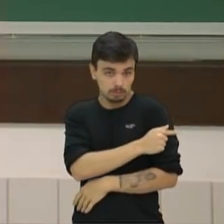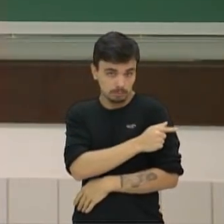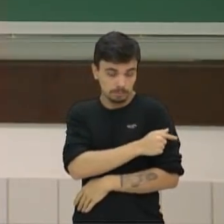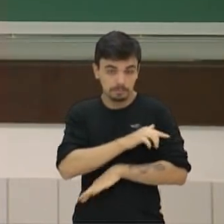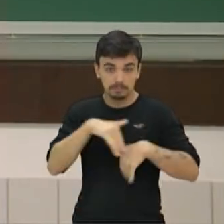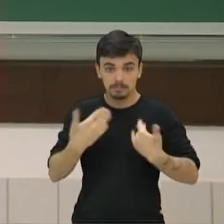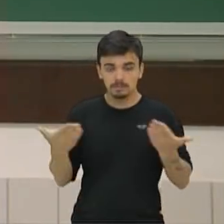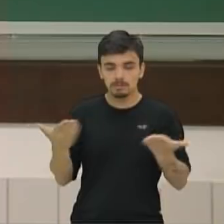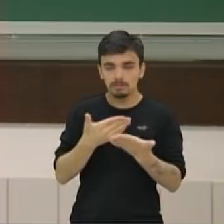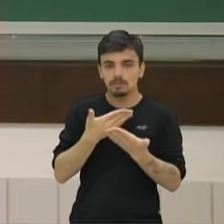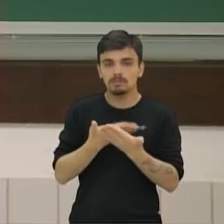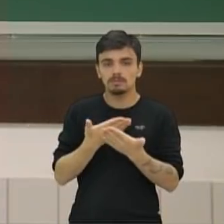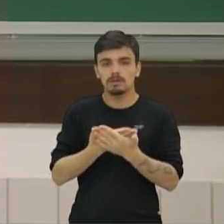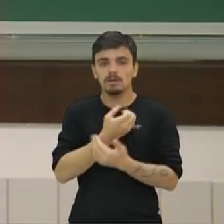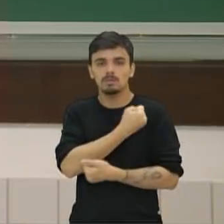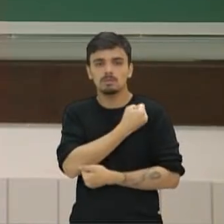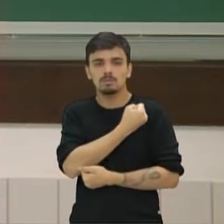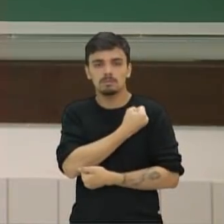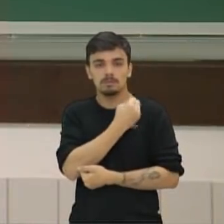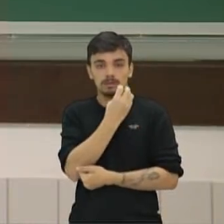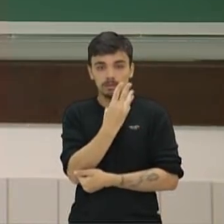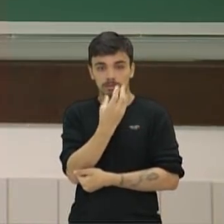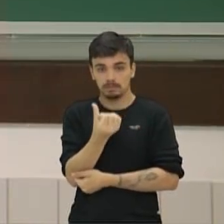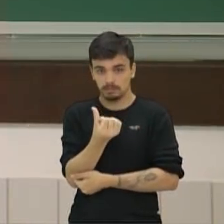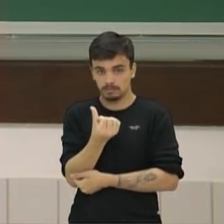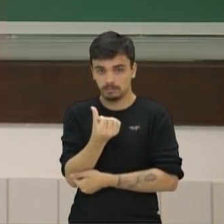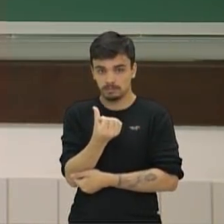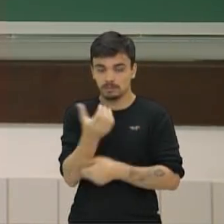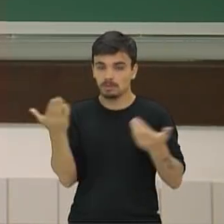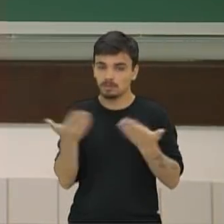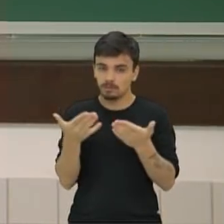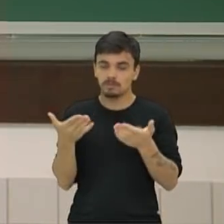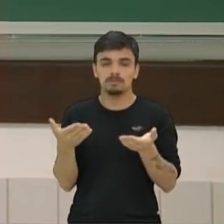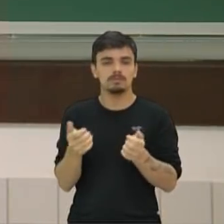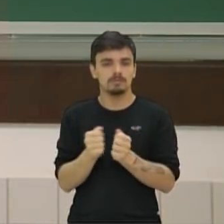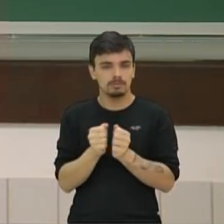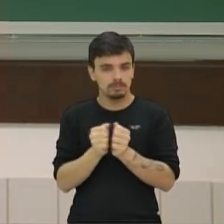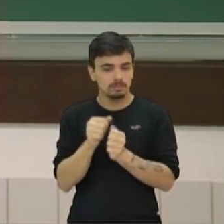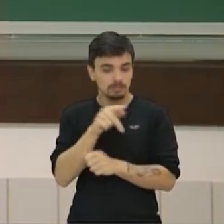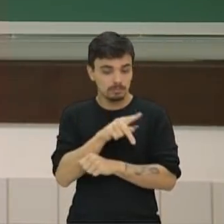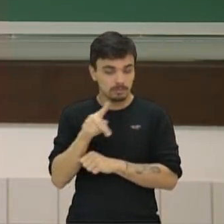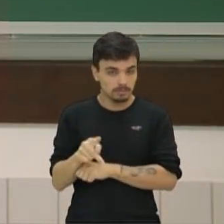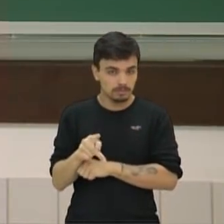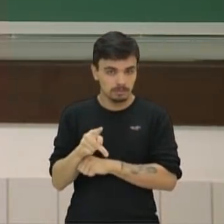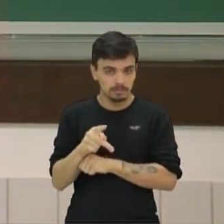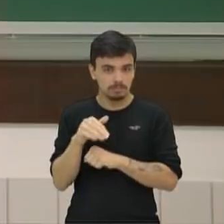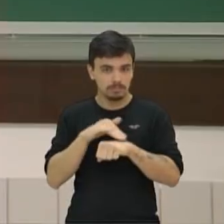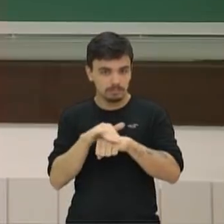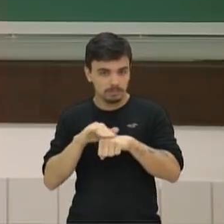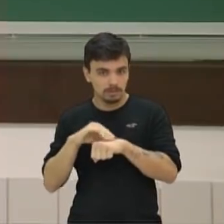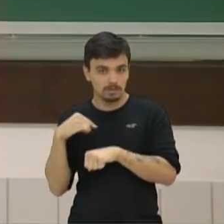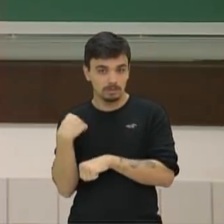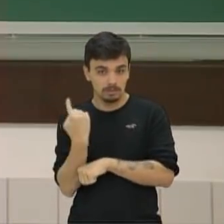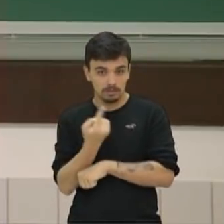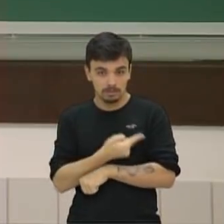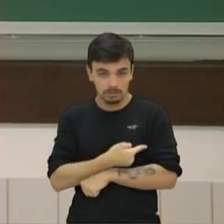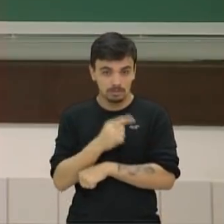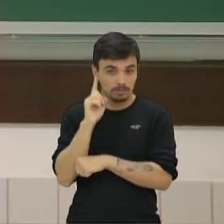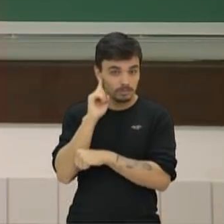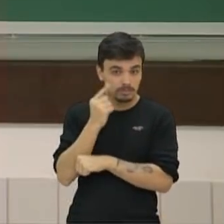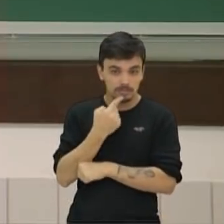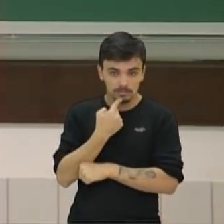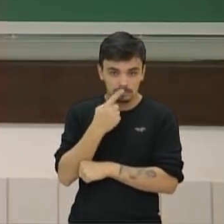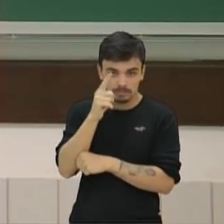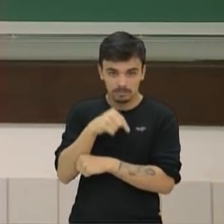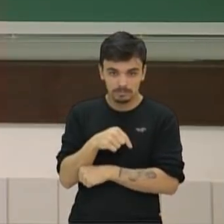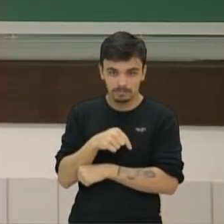Vamos para a nossa aula número 36. E quem hoje está aqui com a professora para conversar com os nossos coleguinhas